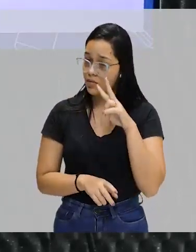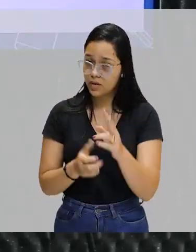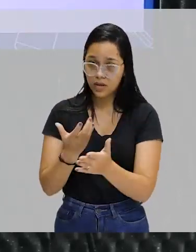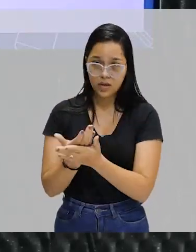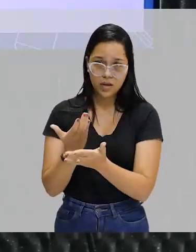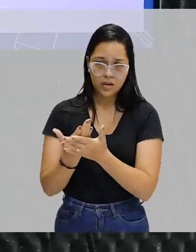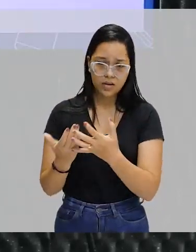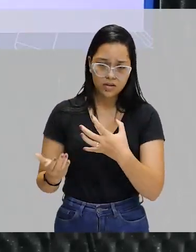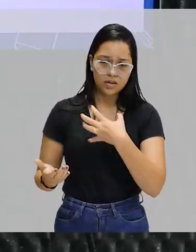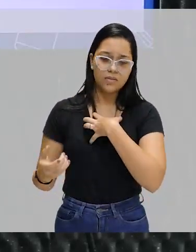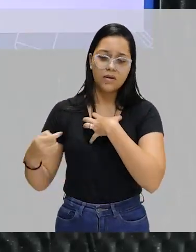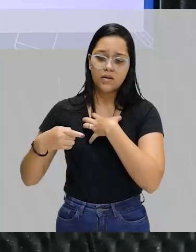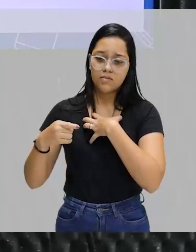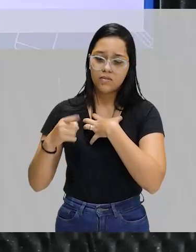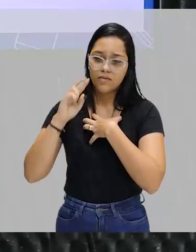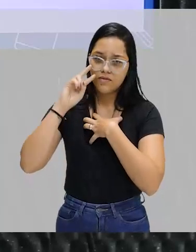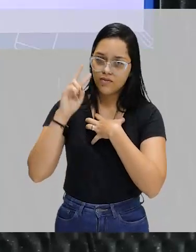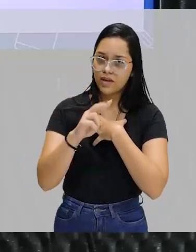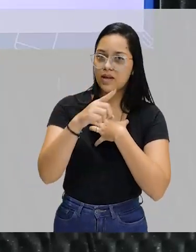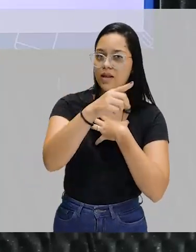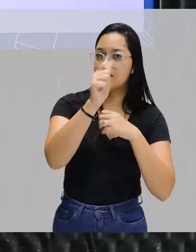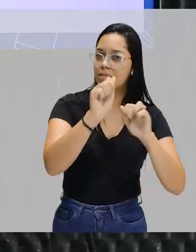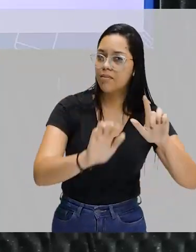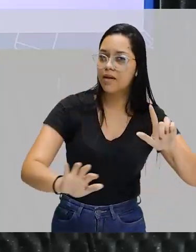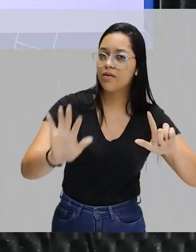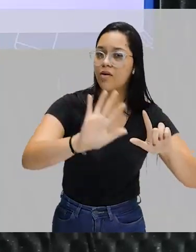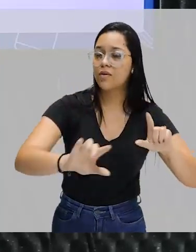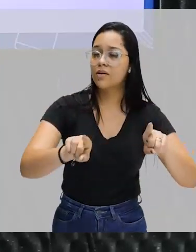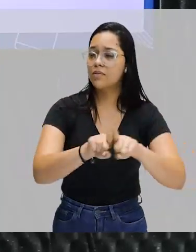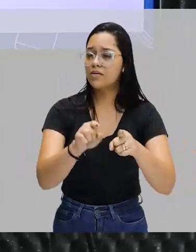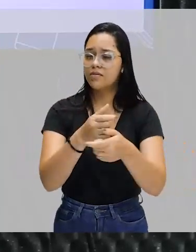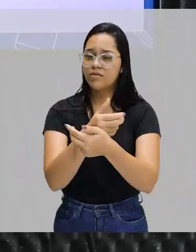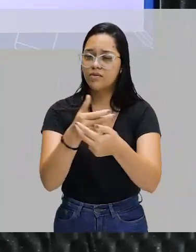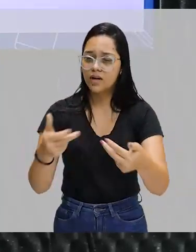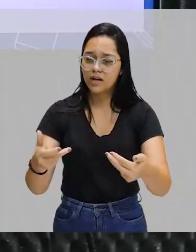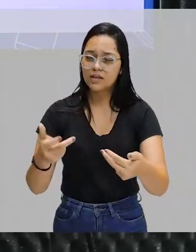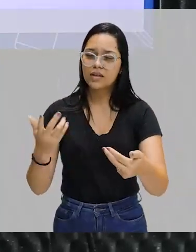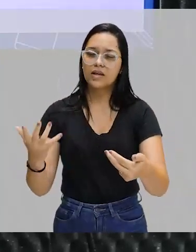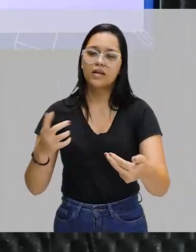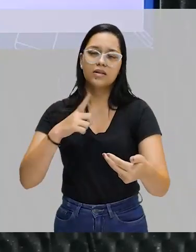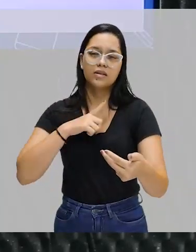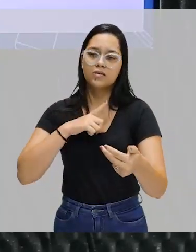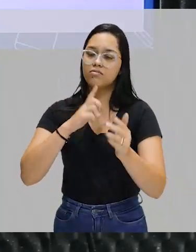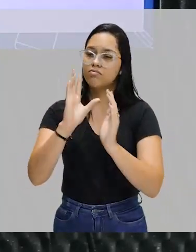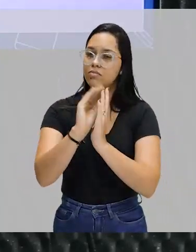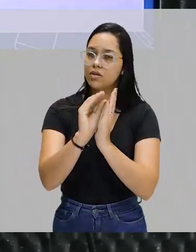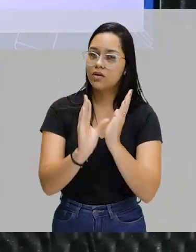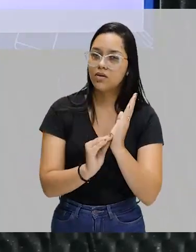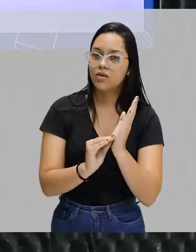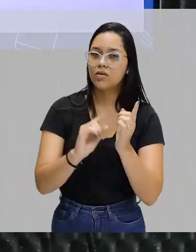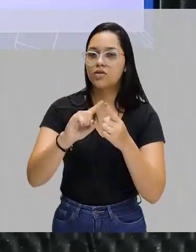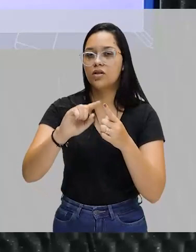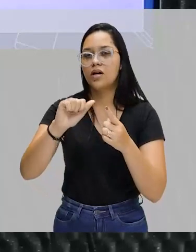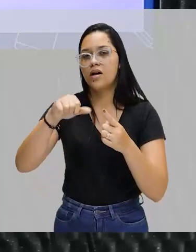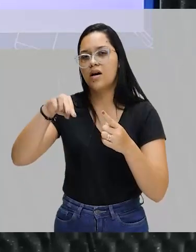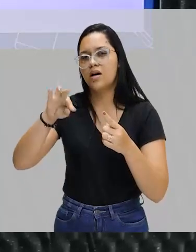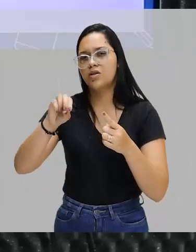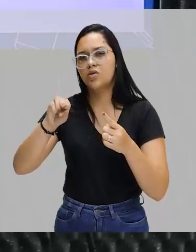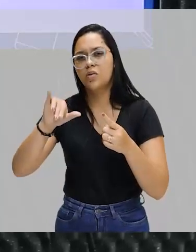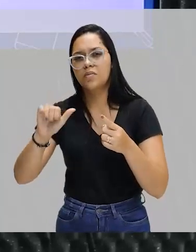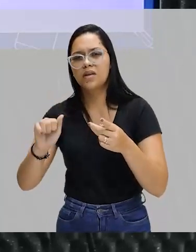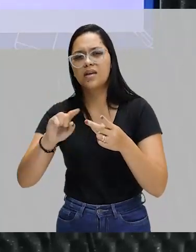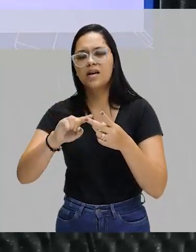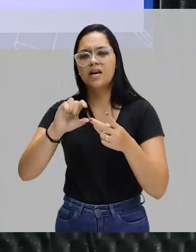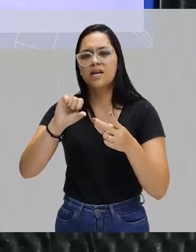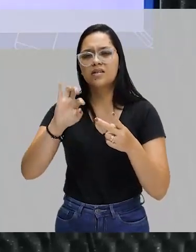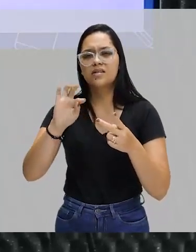sobre semântica, passa lá na plataforma Gonçalves Dias e vocês vão encontrar todo esse conteúdo de antonímia,